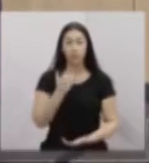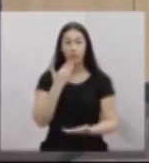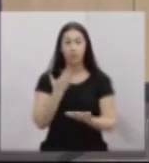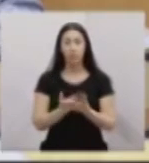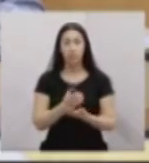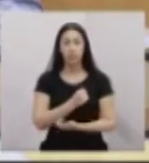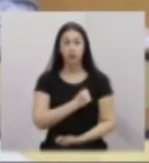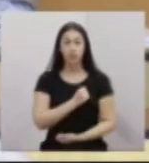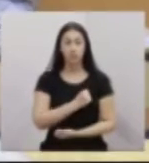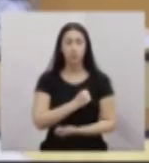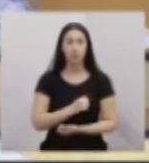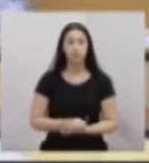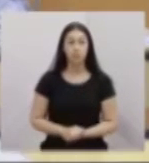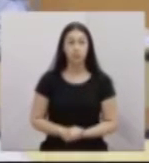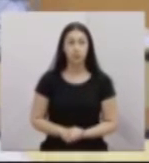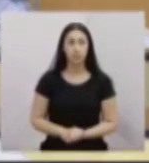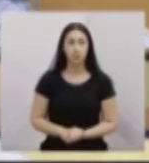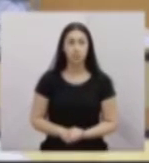Requerimento de número